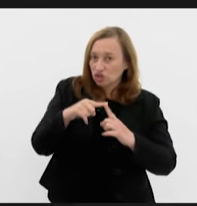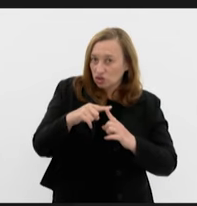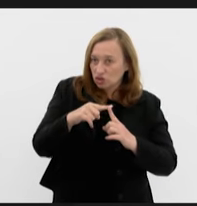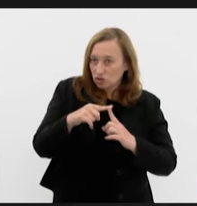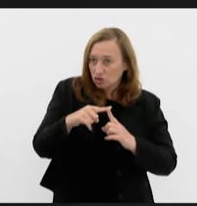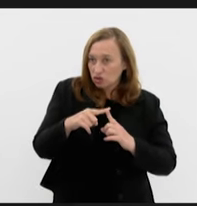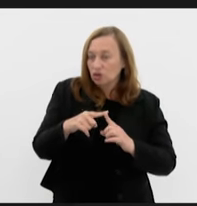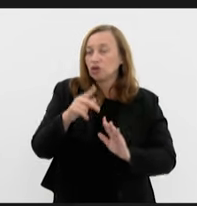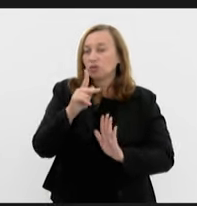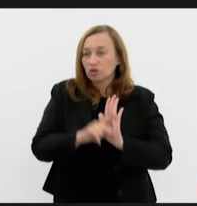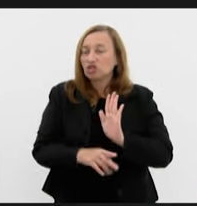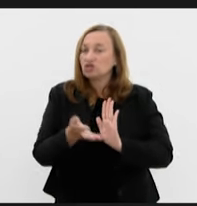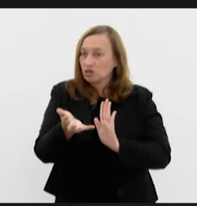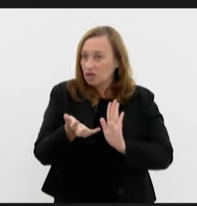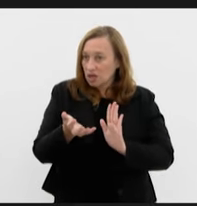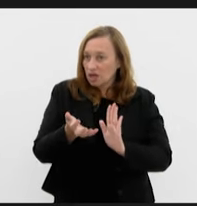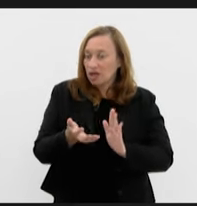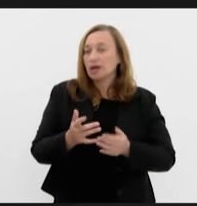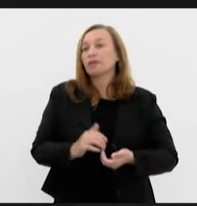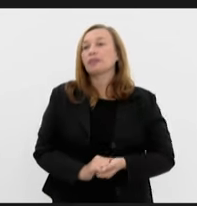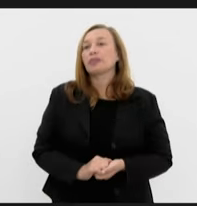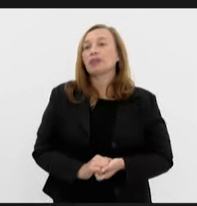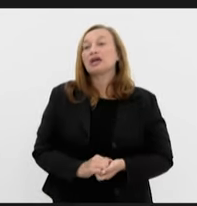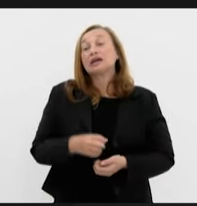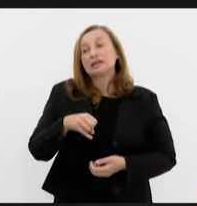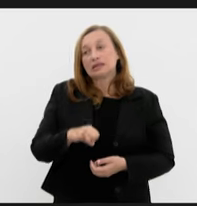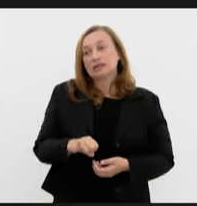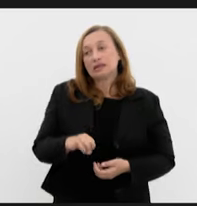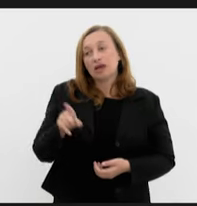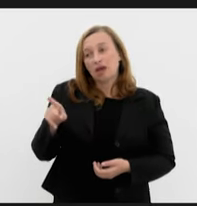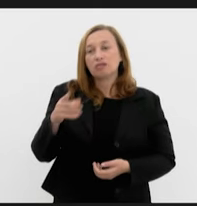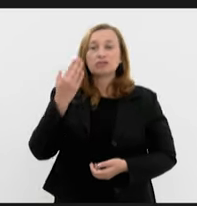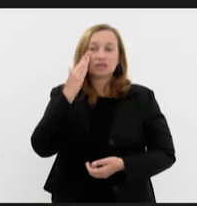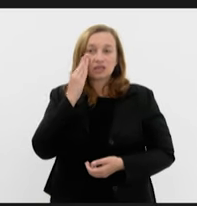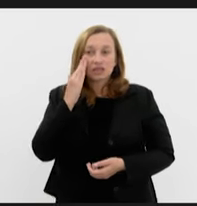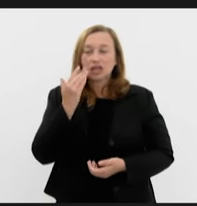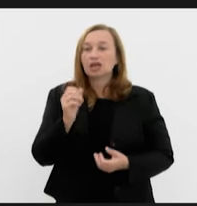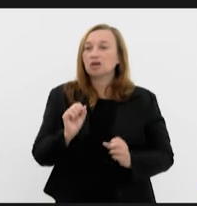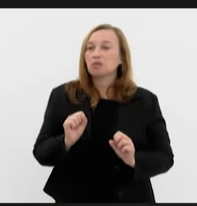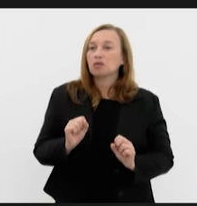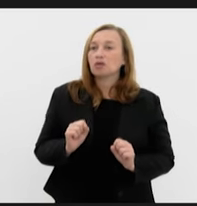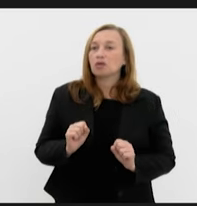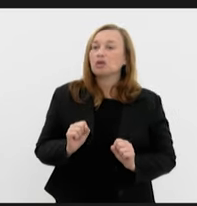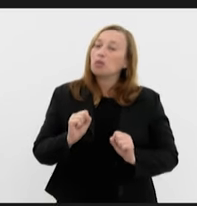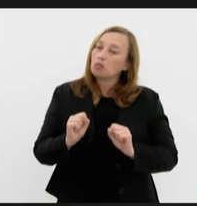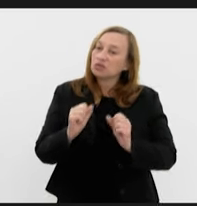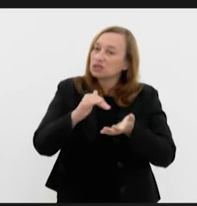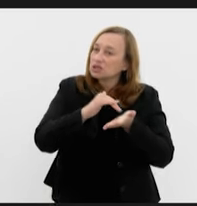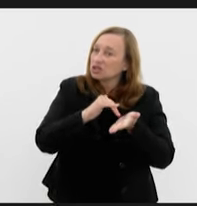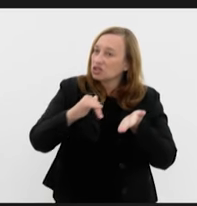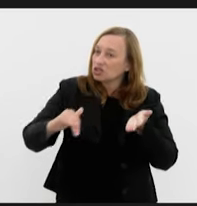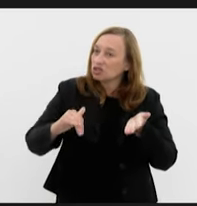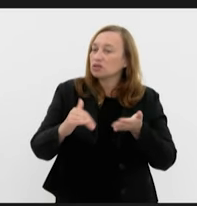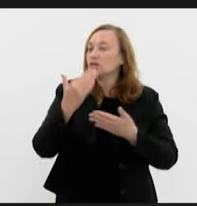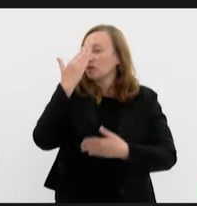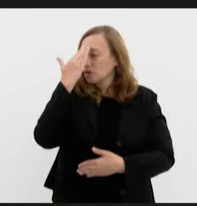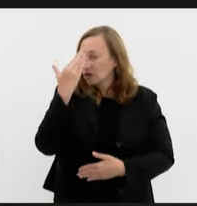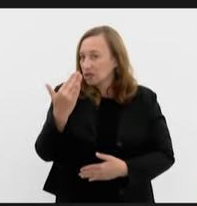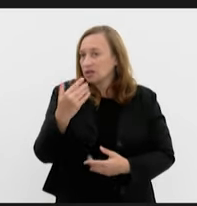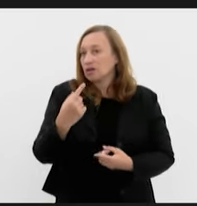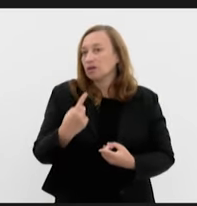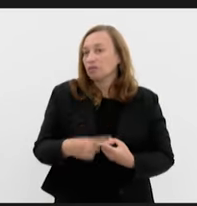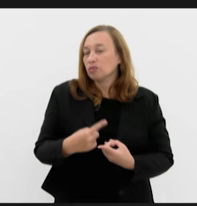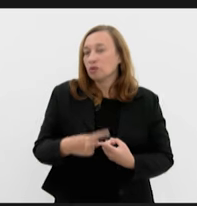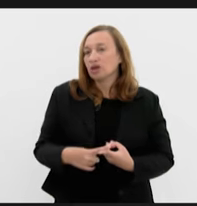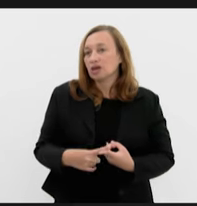o projeto Quer alcançar se ela entender não é que poderia estar retirando eu agradeço porque a